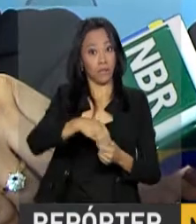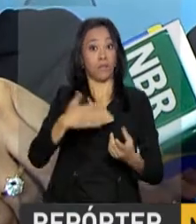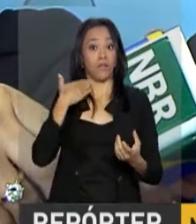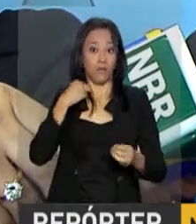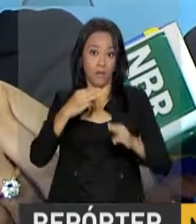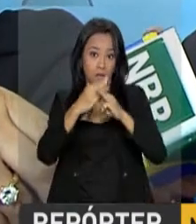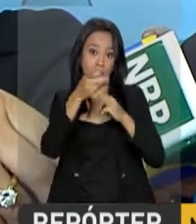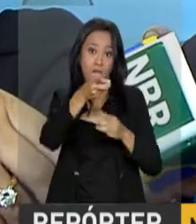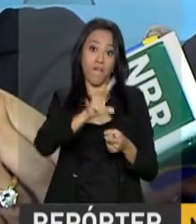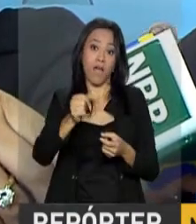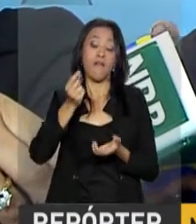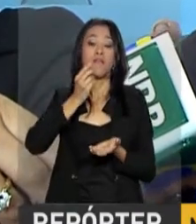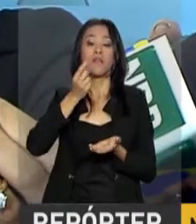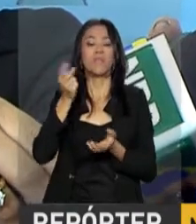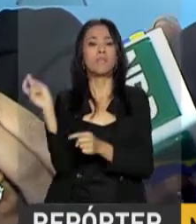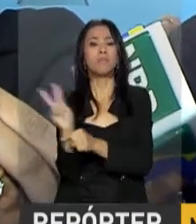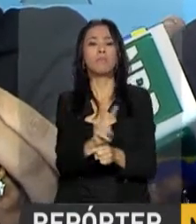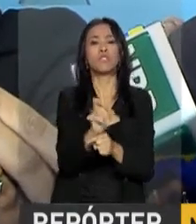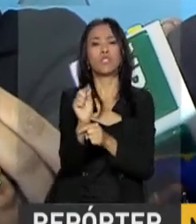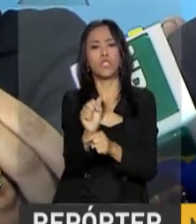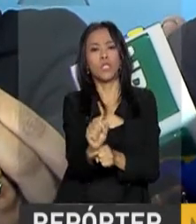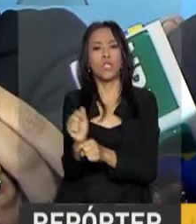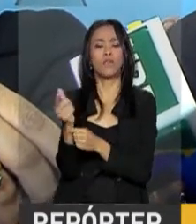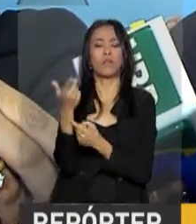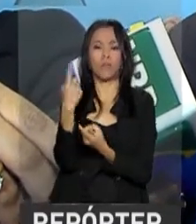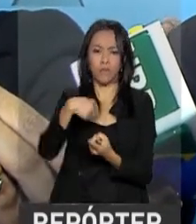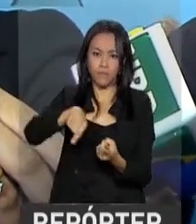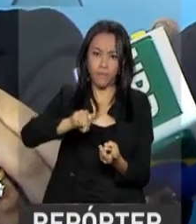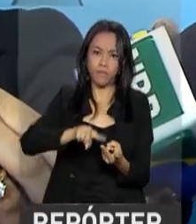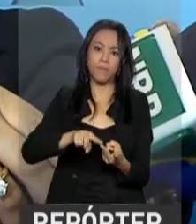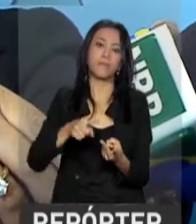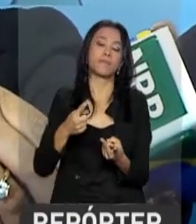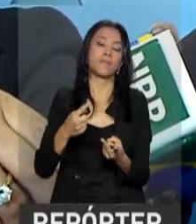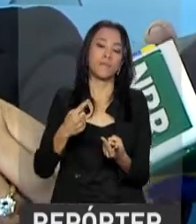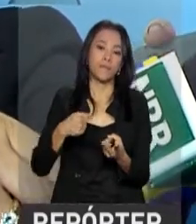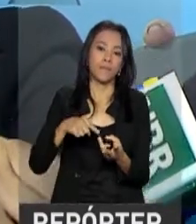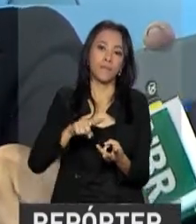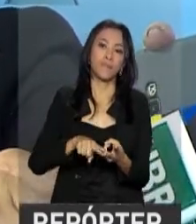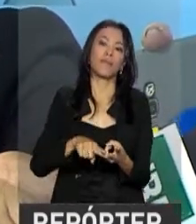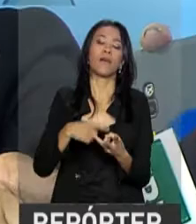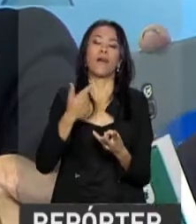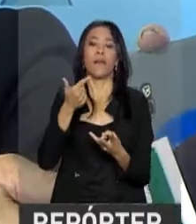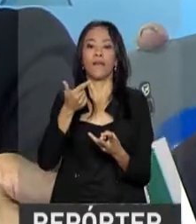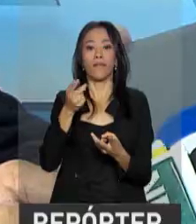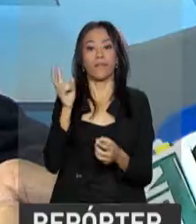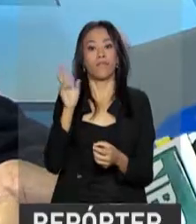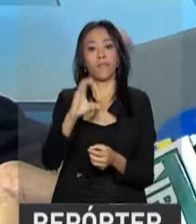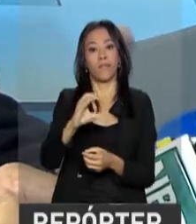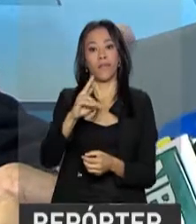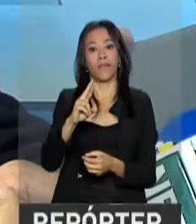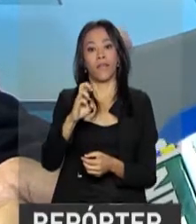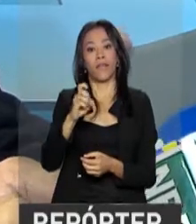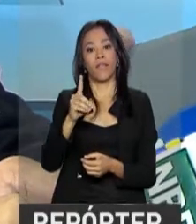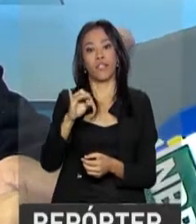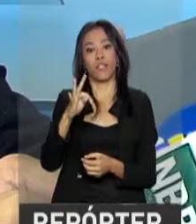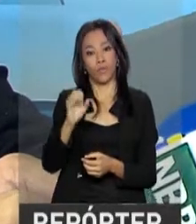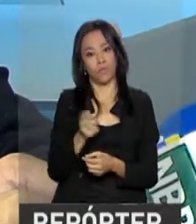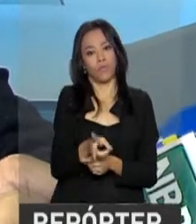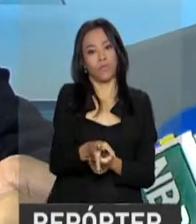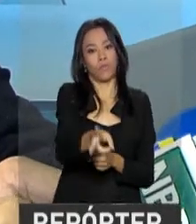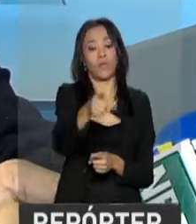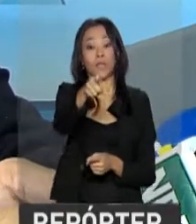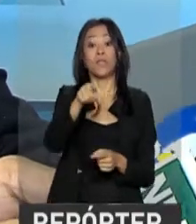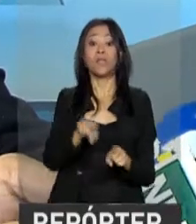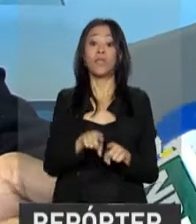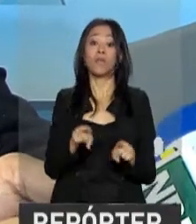o financiamento ao crédito habitacional, além do crédito comercial, um desenvolvimento da tecnologia